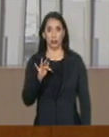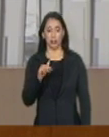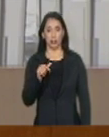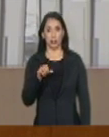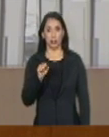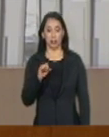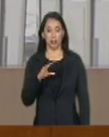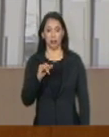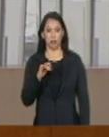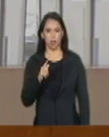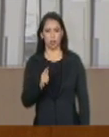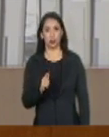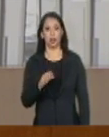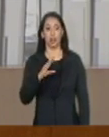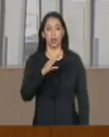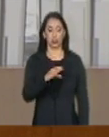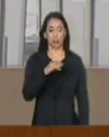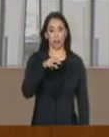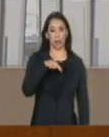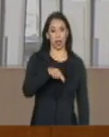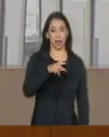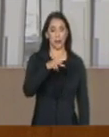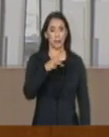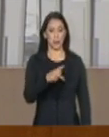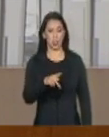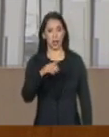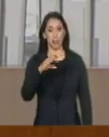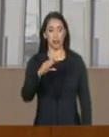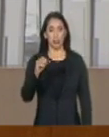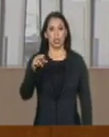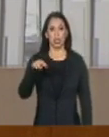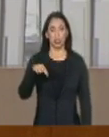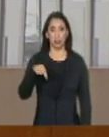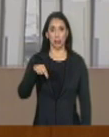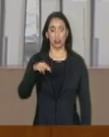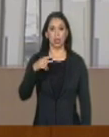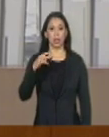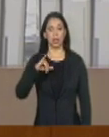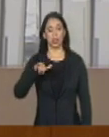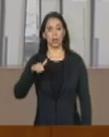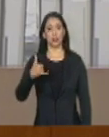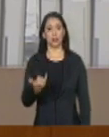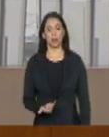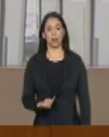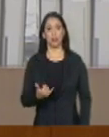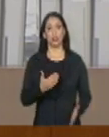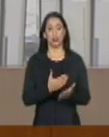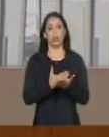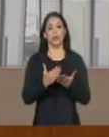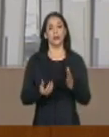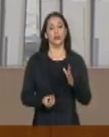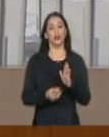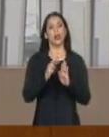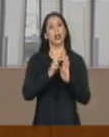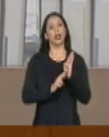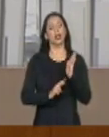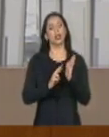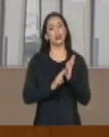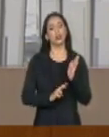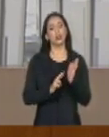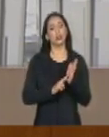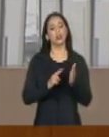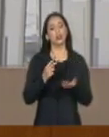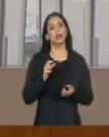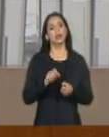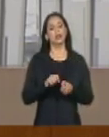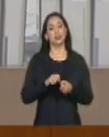CNMP, CNJ nesse projeto. Ele está dentro do observatório. Olha para o vice-procurador à sua esquerda. Quando a então procuradora-geral